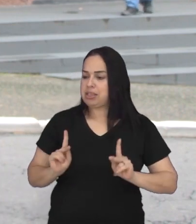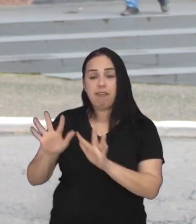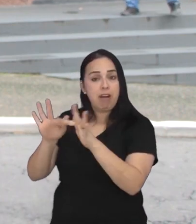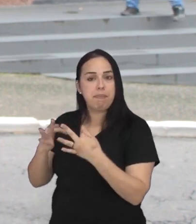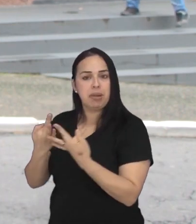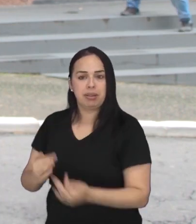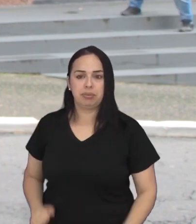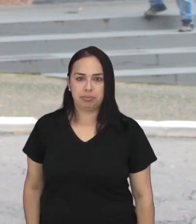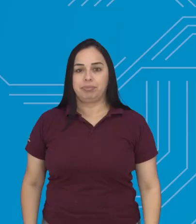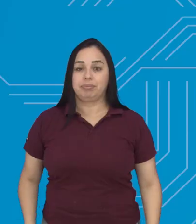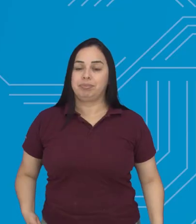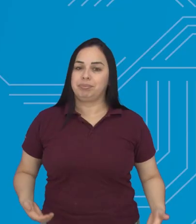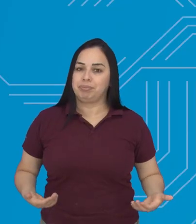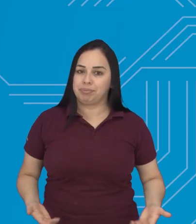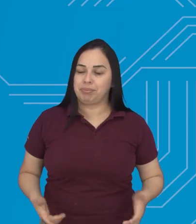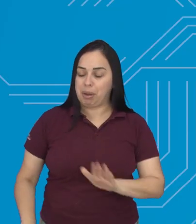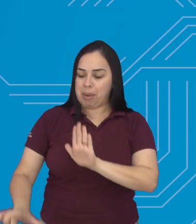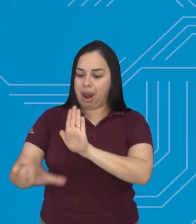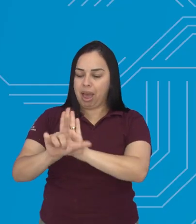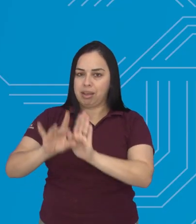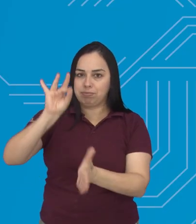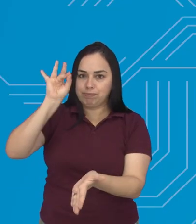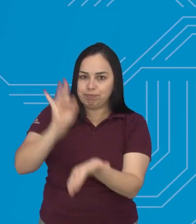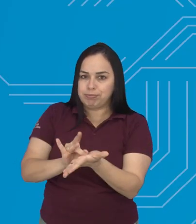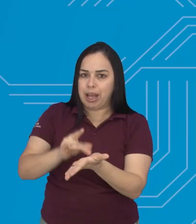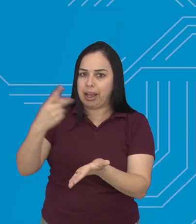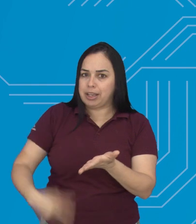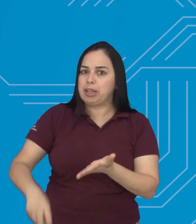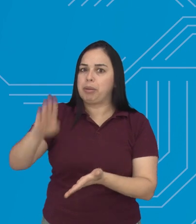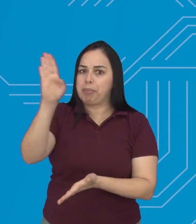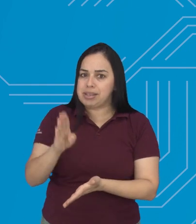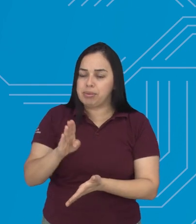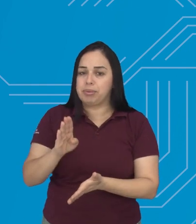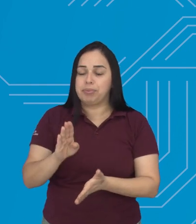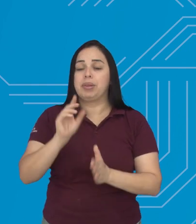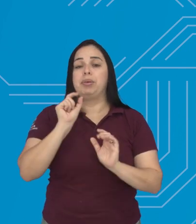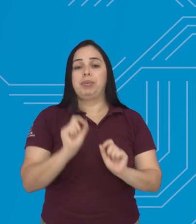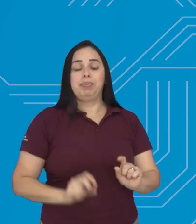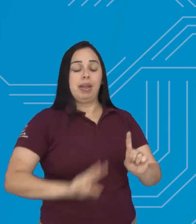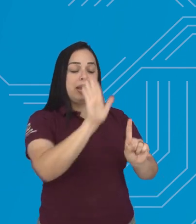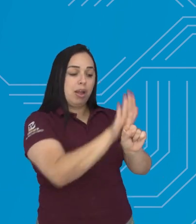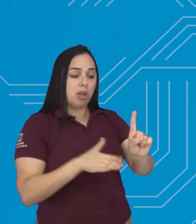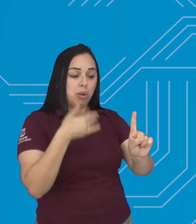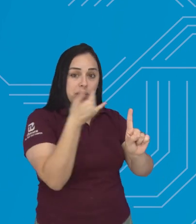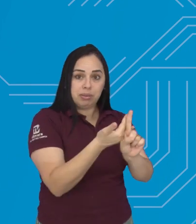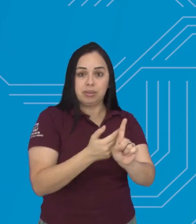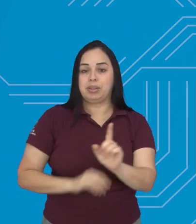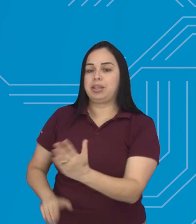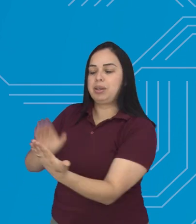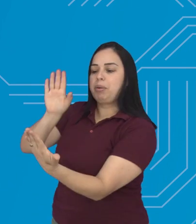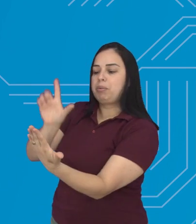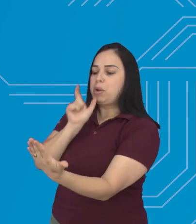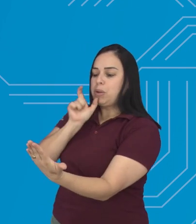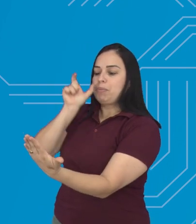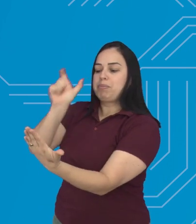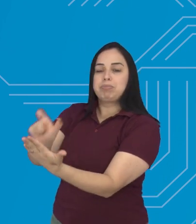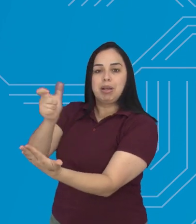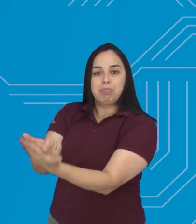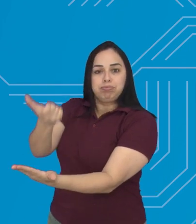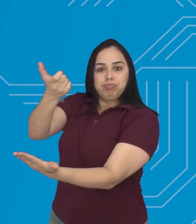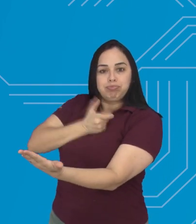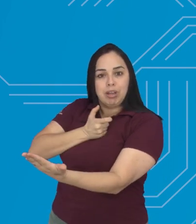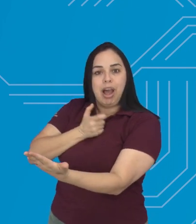tem plástico, papelão, lataria, eletrônico ali, livros, né? E as coisas